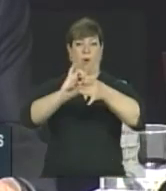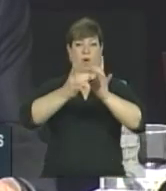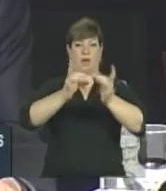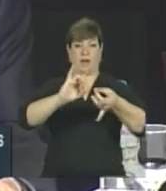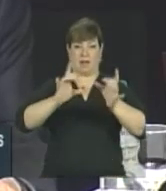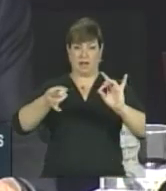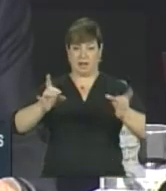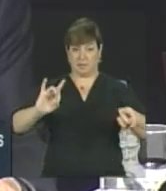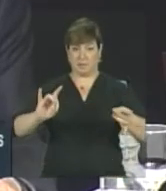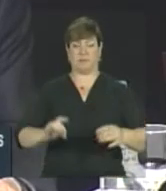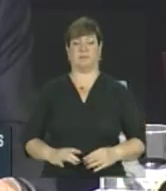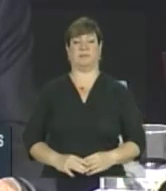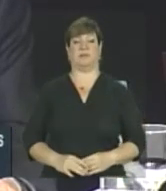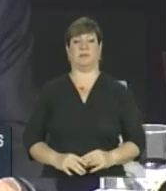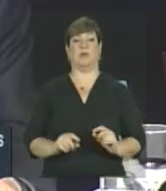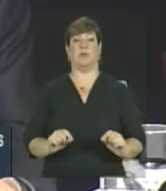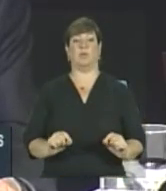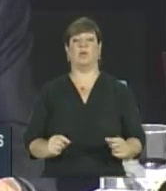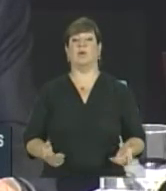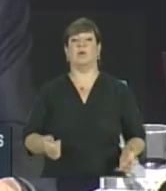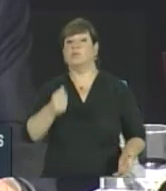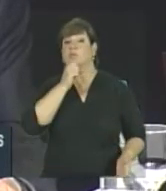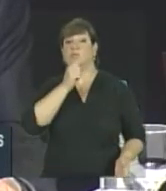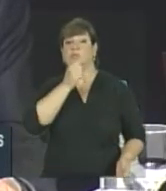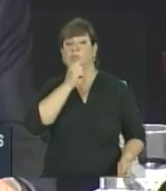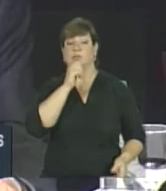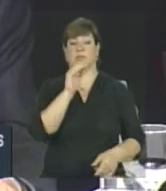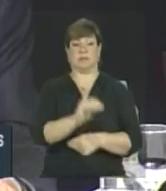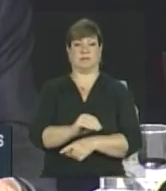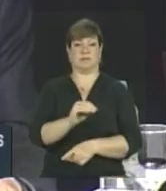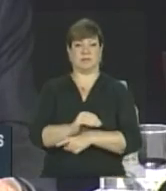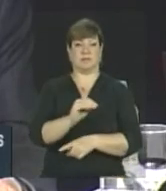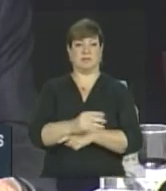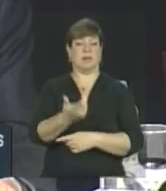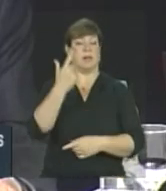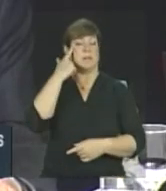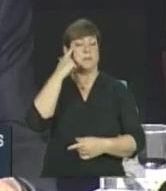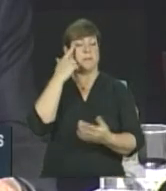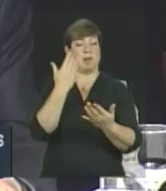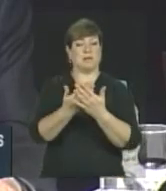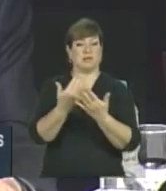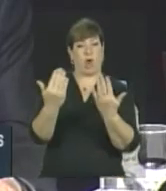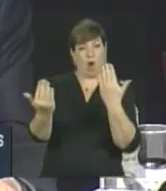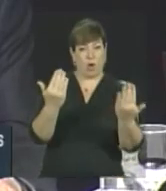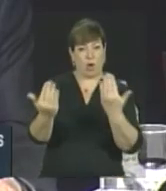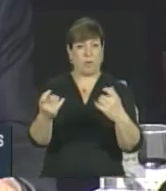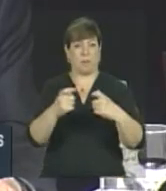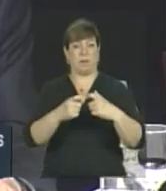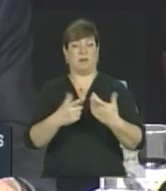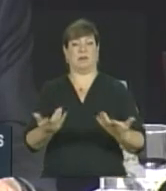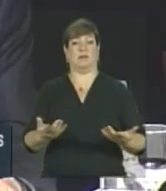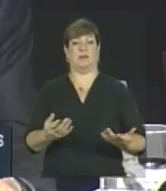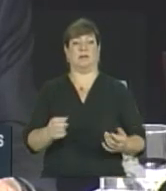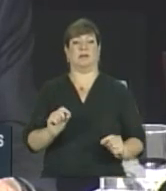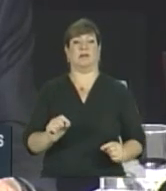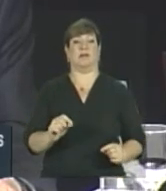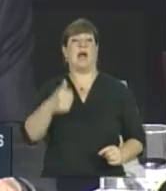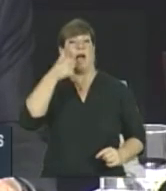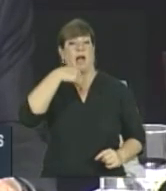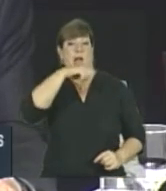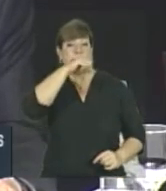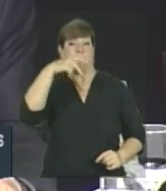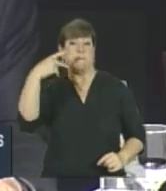olímpicas, que não tinham assistência psicológica, que a mãe era sua